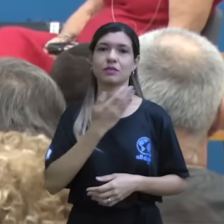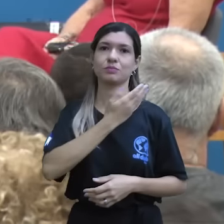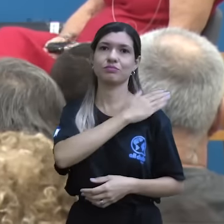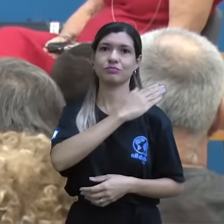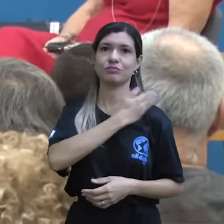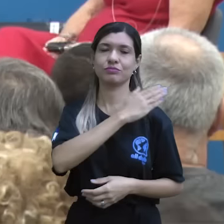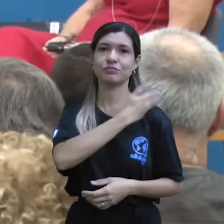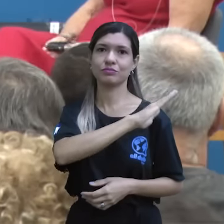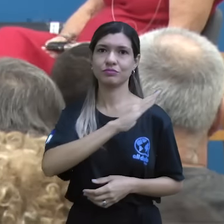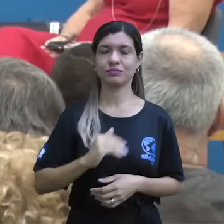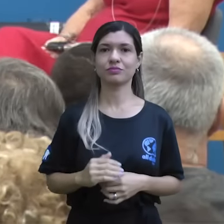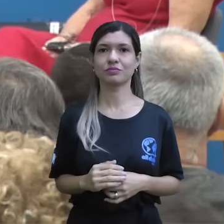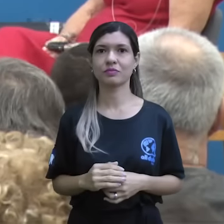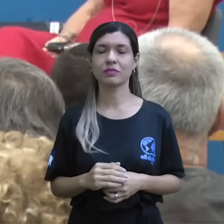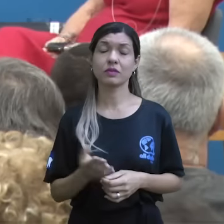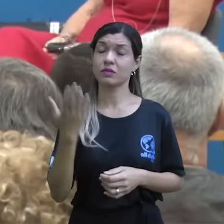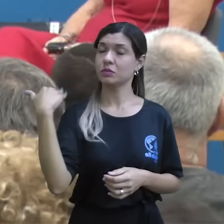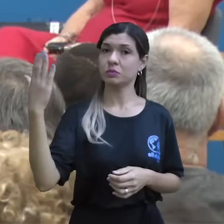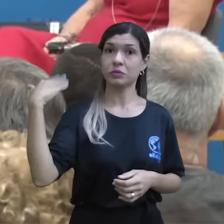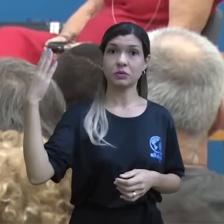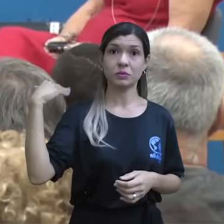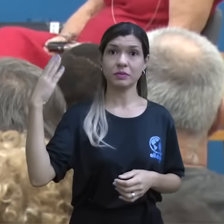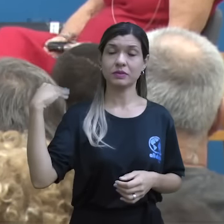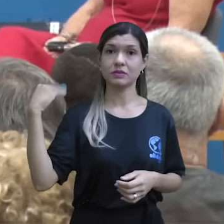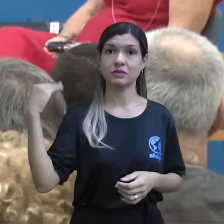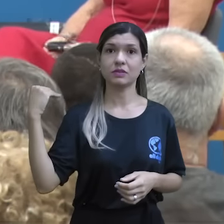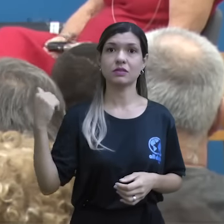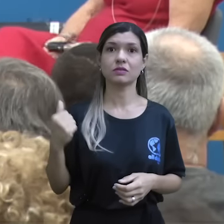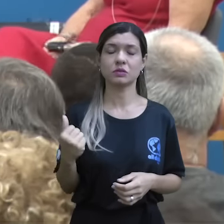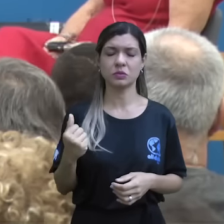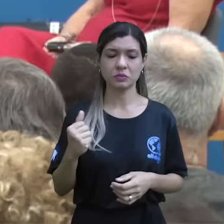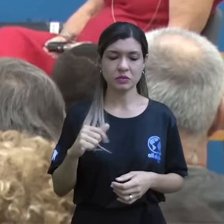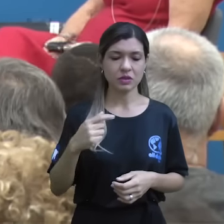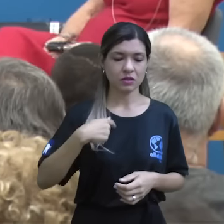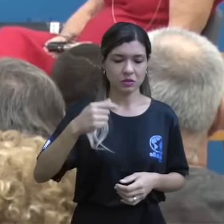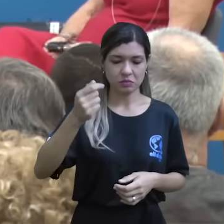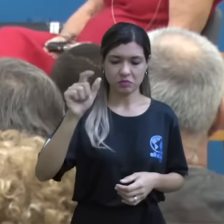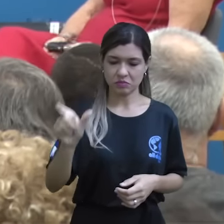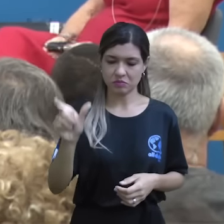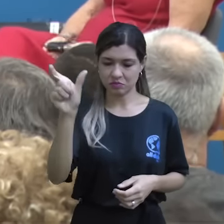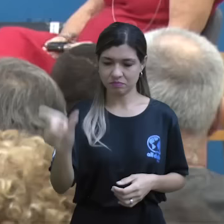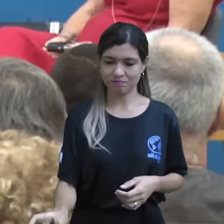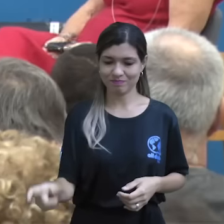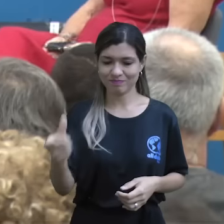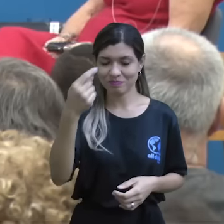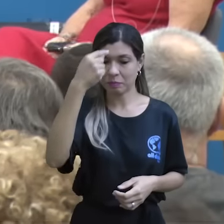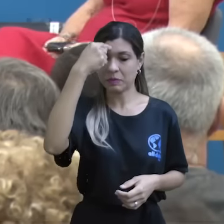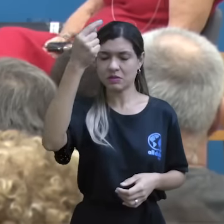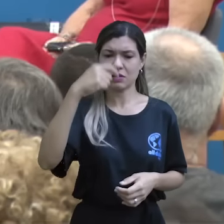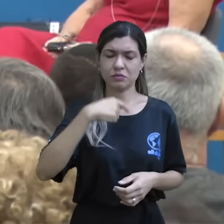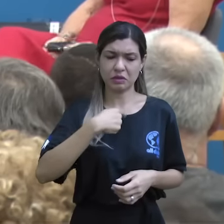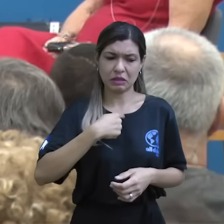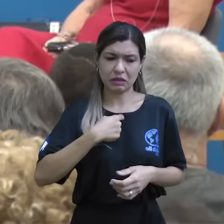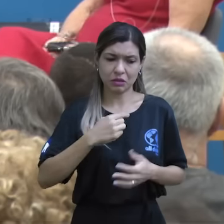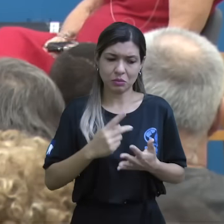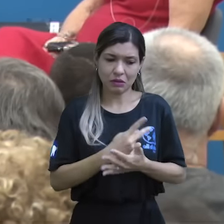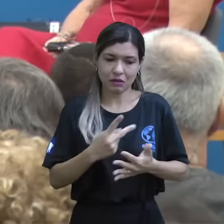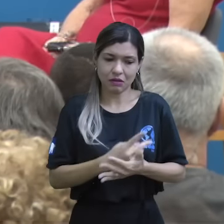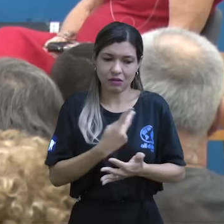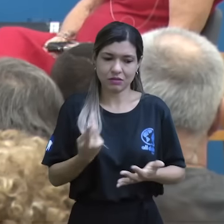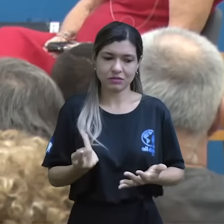falava de racismo. E Lima Barreto morre, né, do racismo construído por essa nossa sociedade com